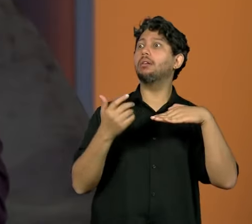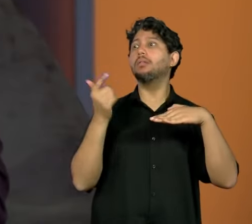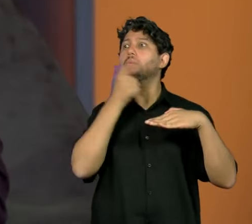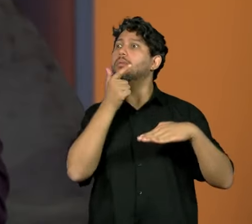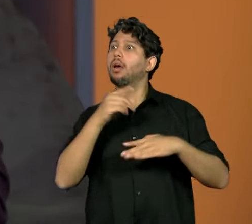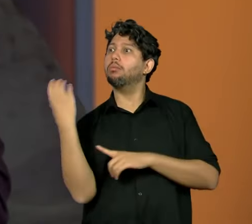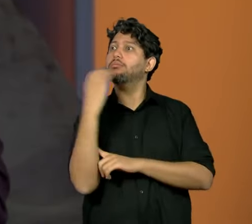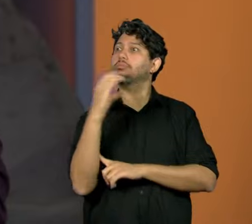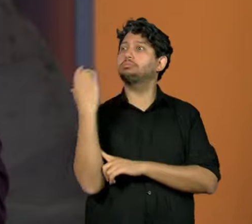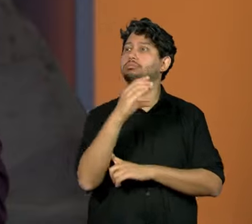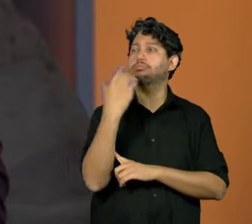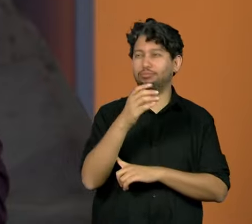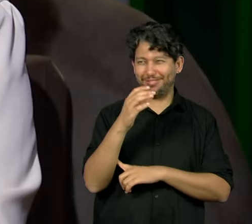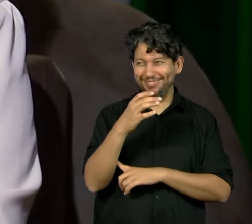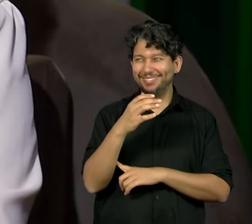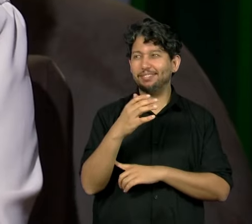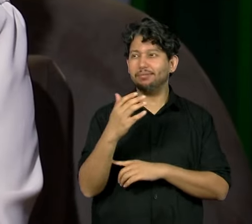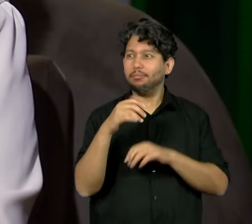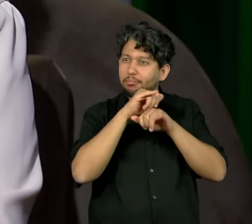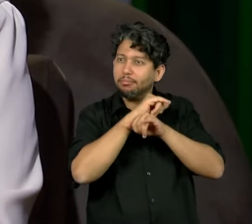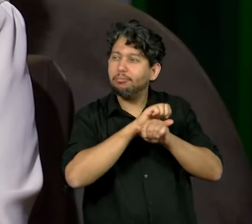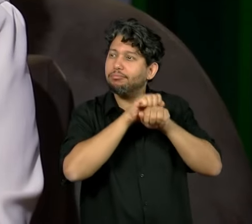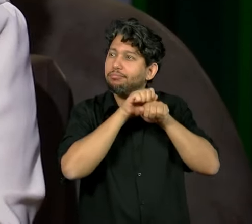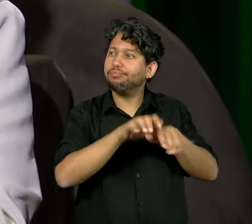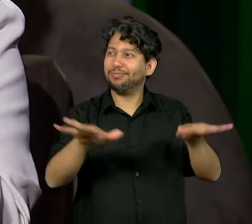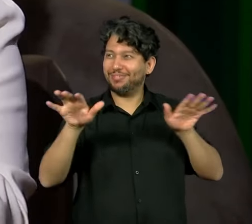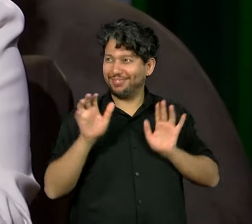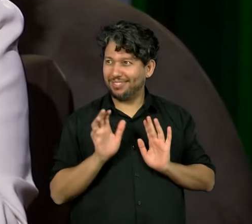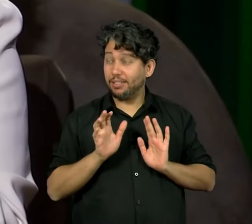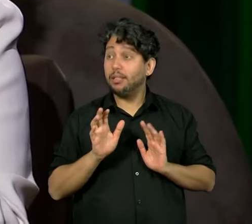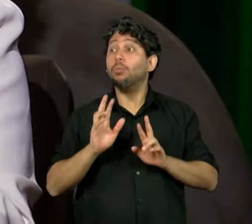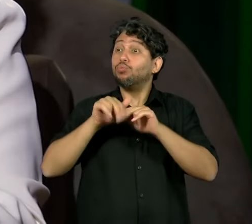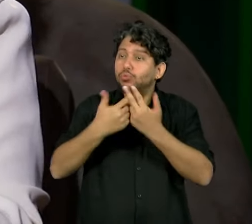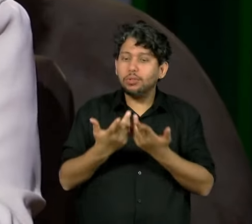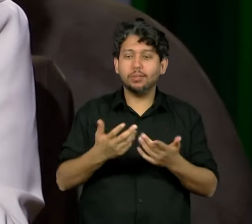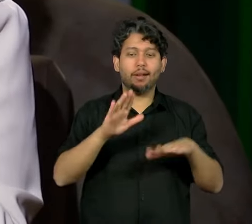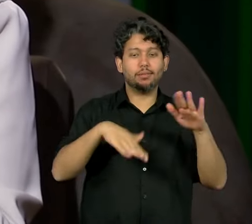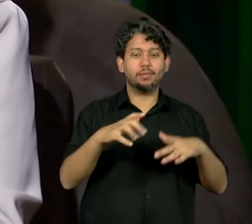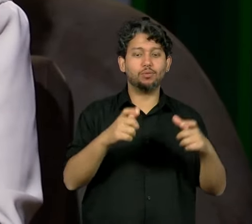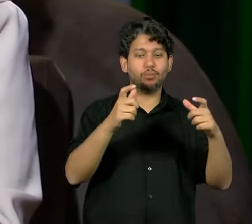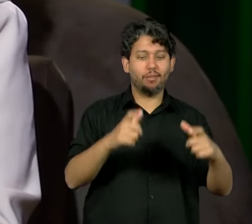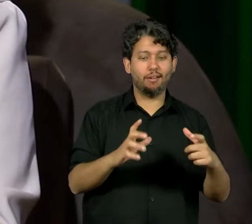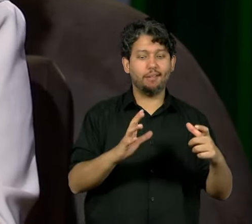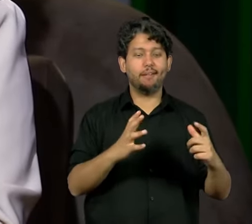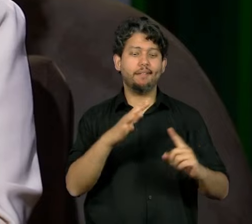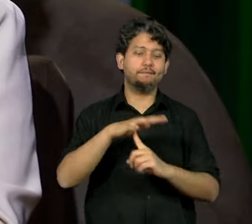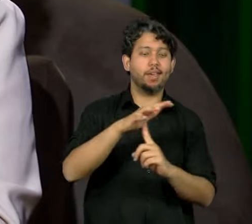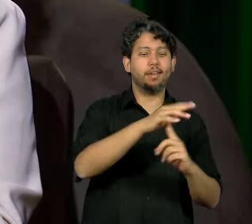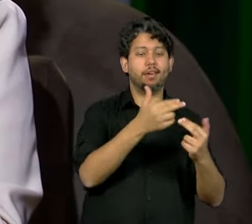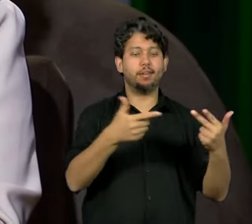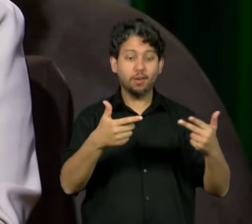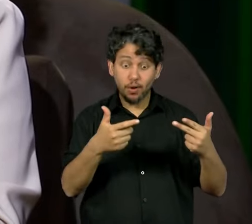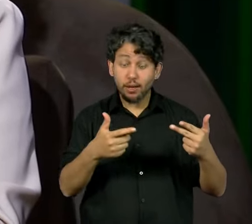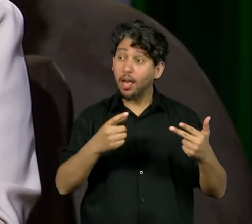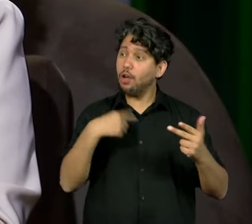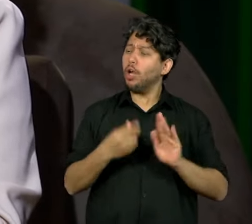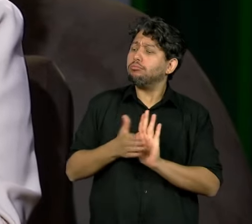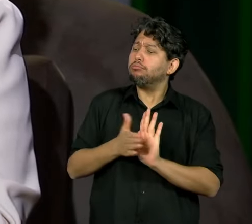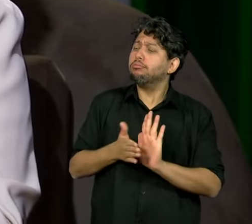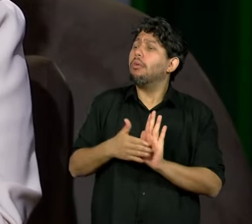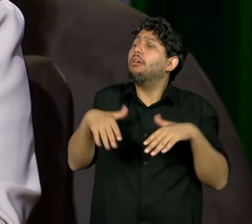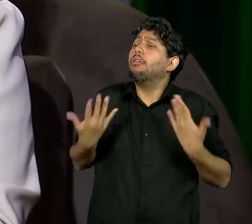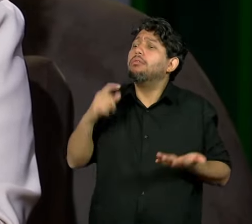mais divulgadas. E aí, portanto, acabam sendo até reivindicadas, né? Hoje em dia nós reivindicamos a presença de artistas